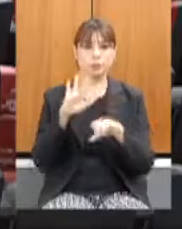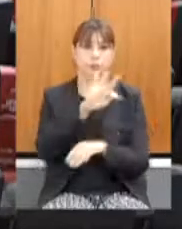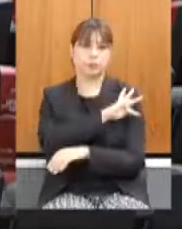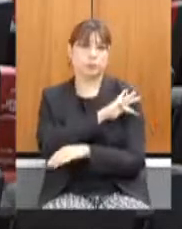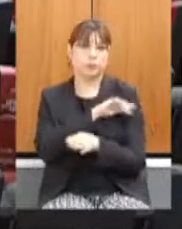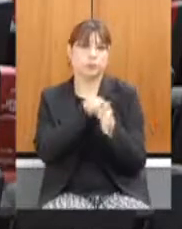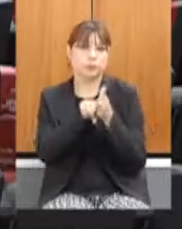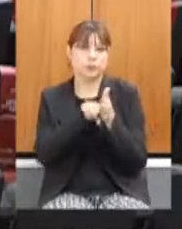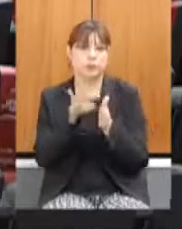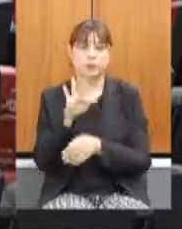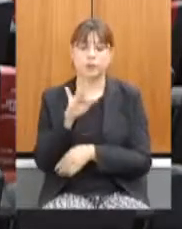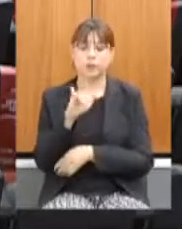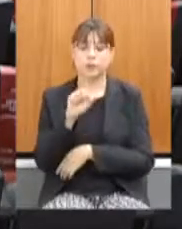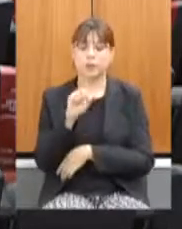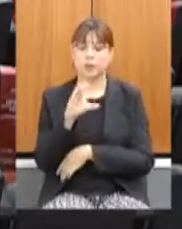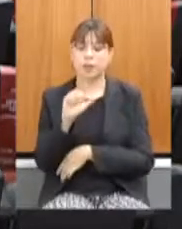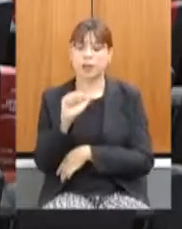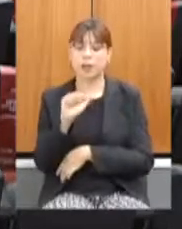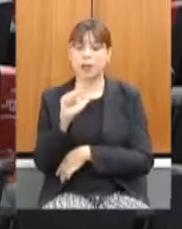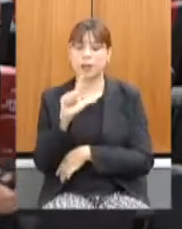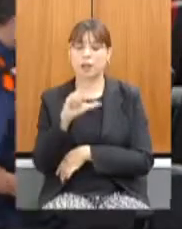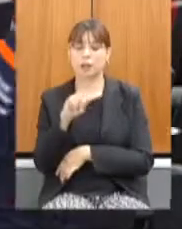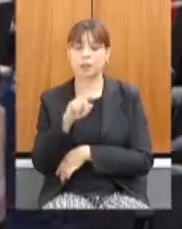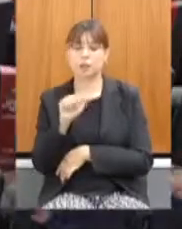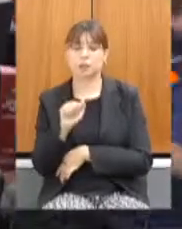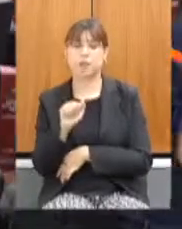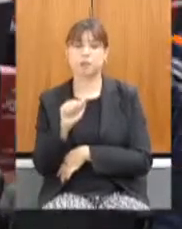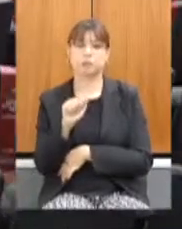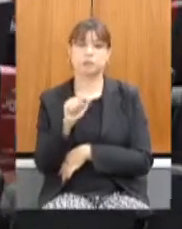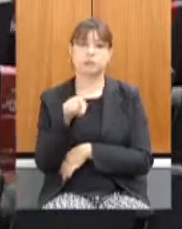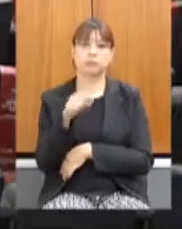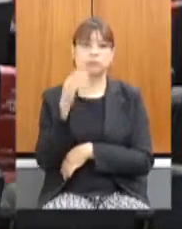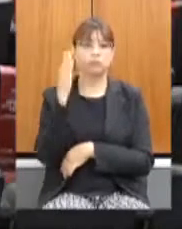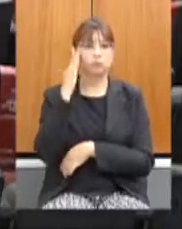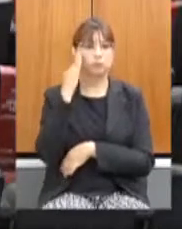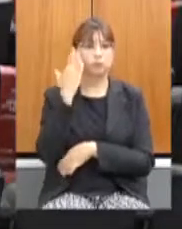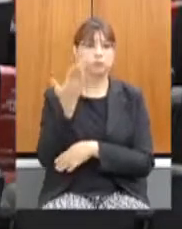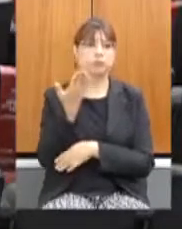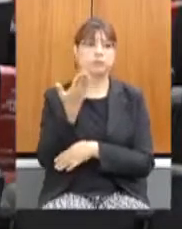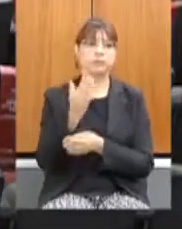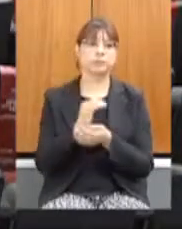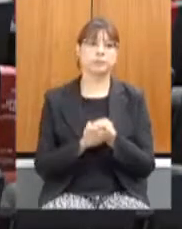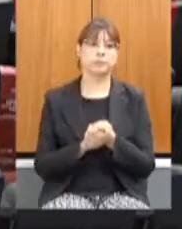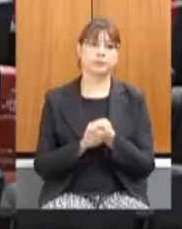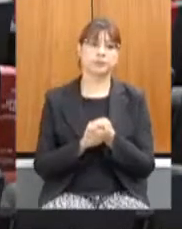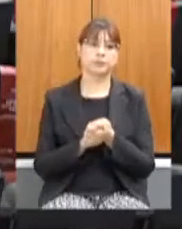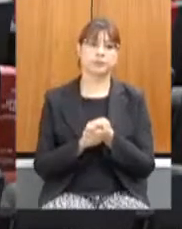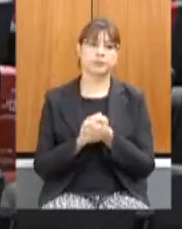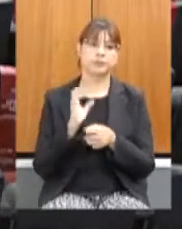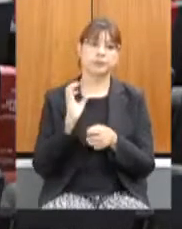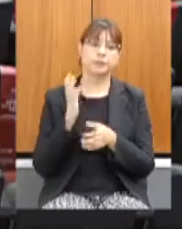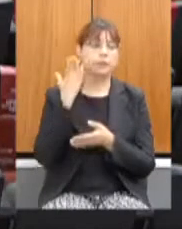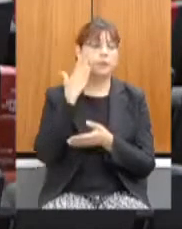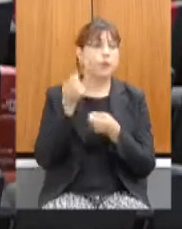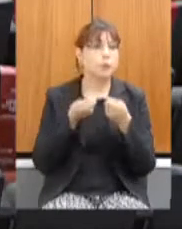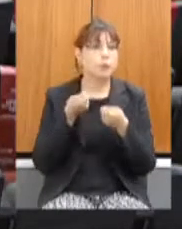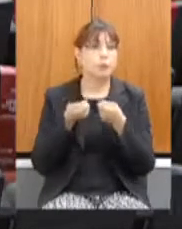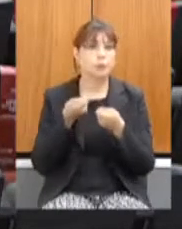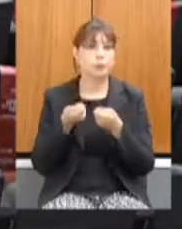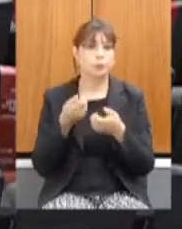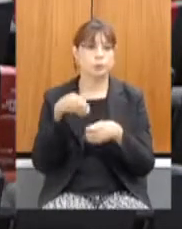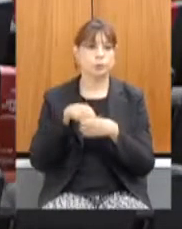contas instituído em Minas Gerais e pela Emenda à constituição do estado